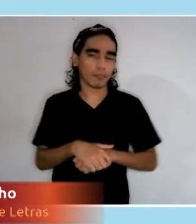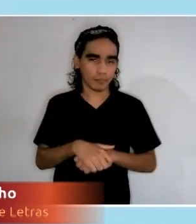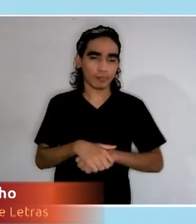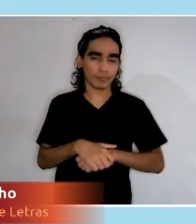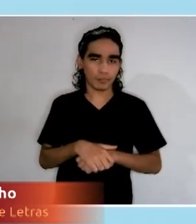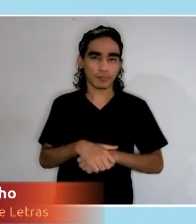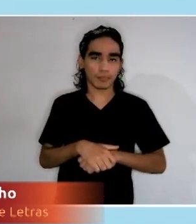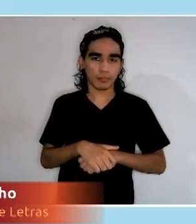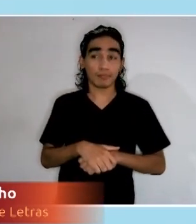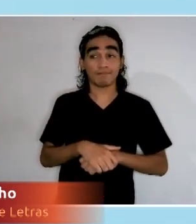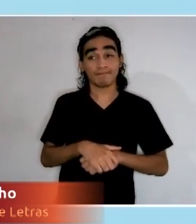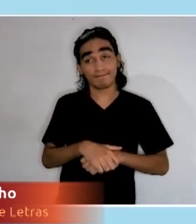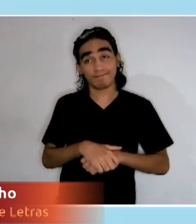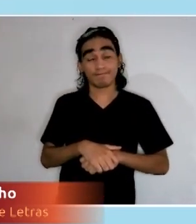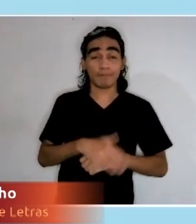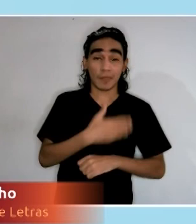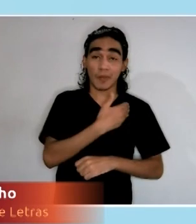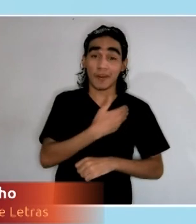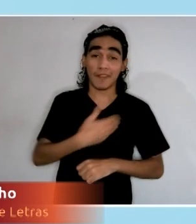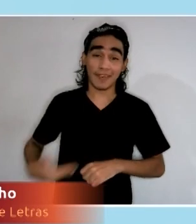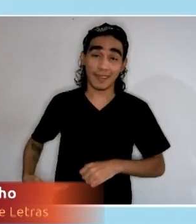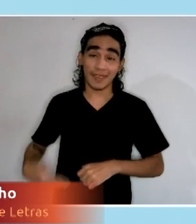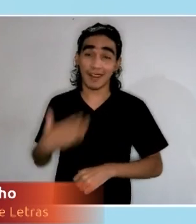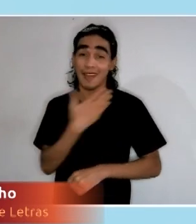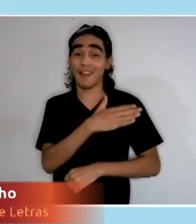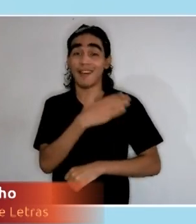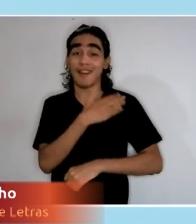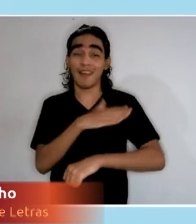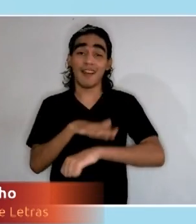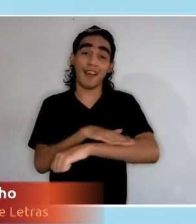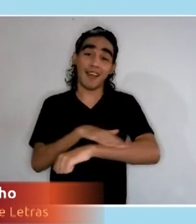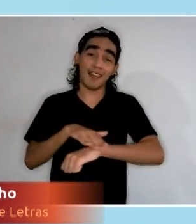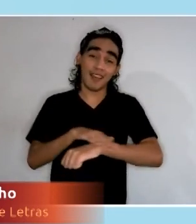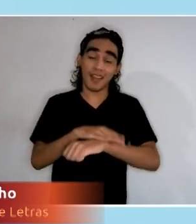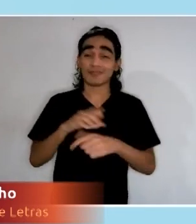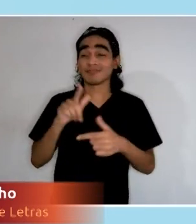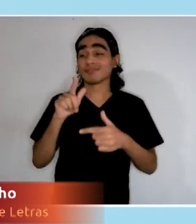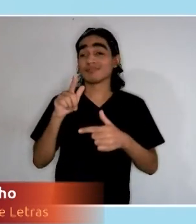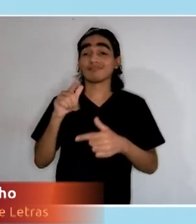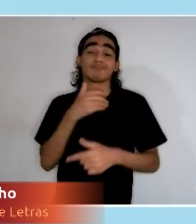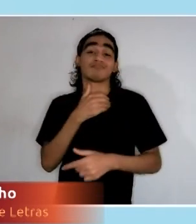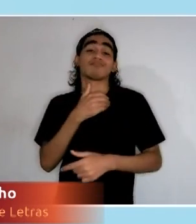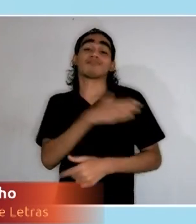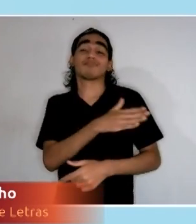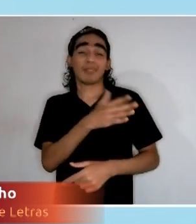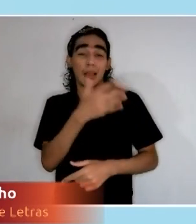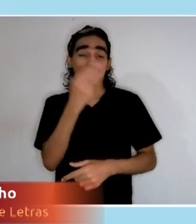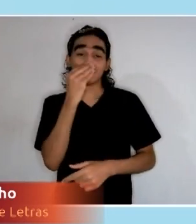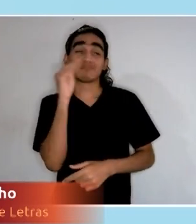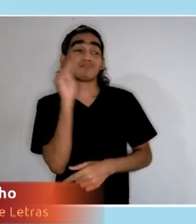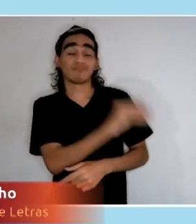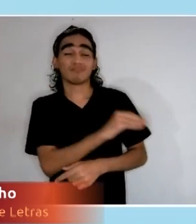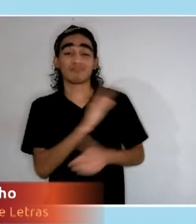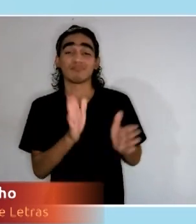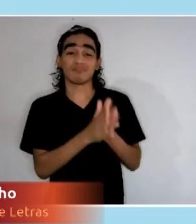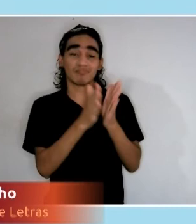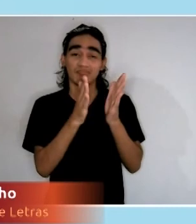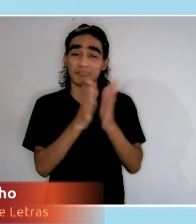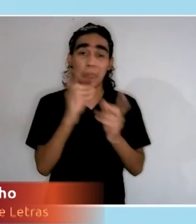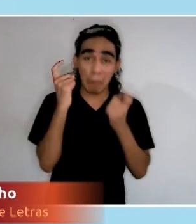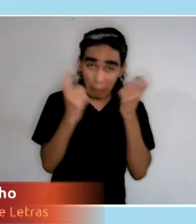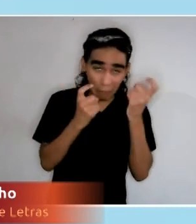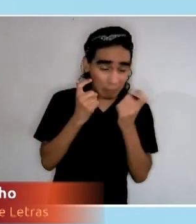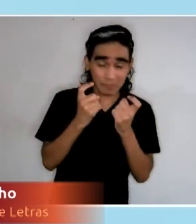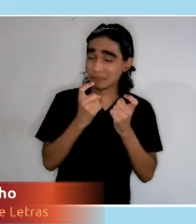Esse governo é um governo fascista, né? Um governo que realmente tem desprezo pela pobreza e está muito pouco preocupado com isso. Ou quando